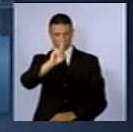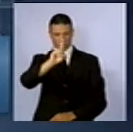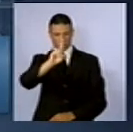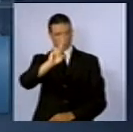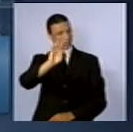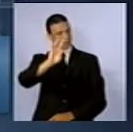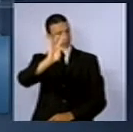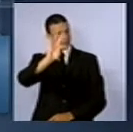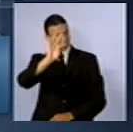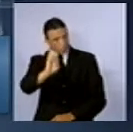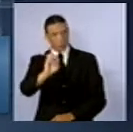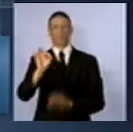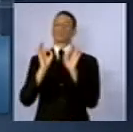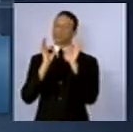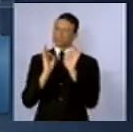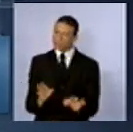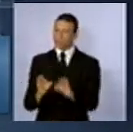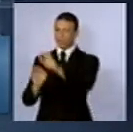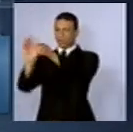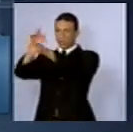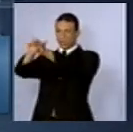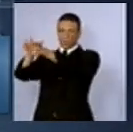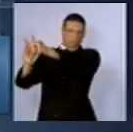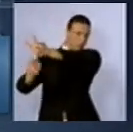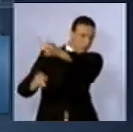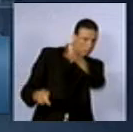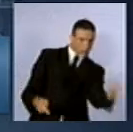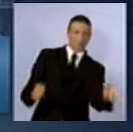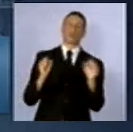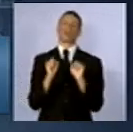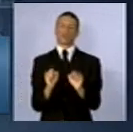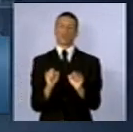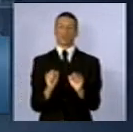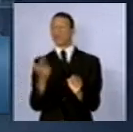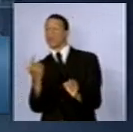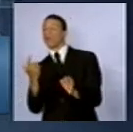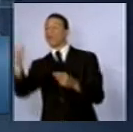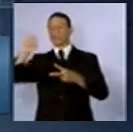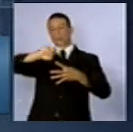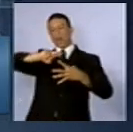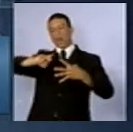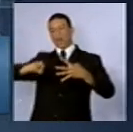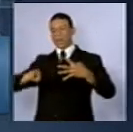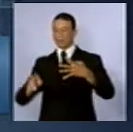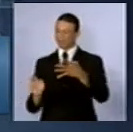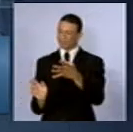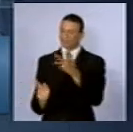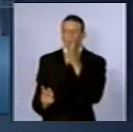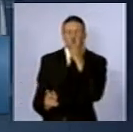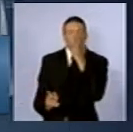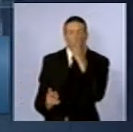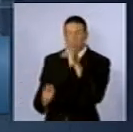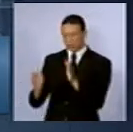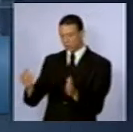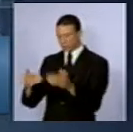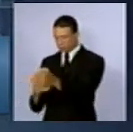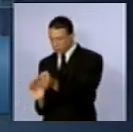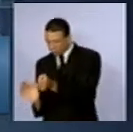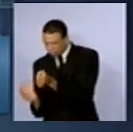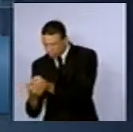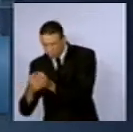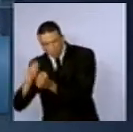fatores que poderiam ter Associação com a leocemia São desconhecidos é uma caixa preta da Medicina no